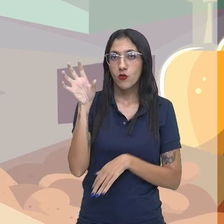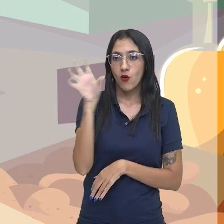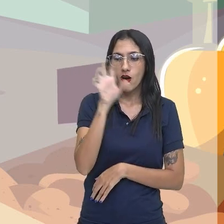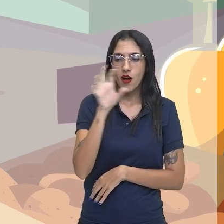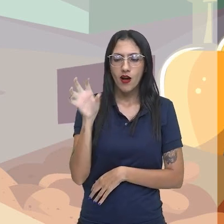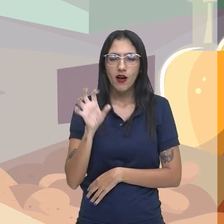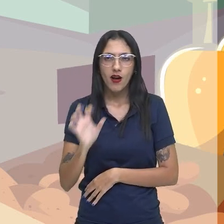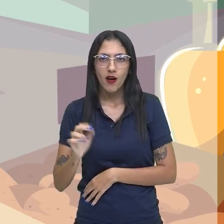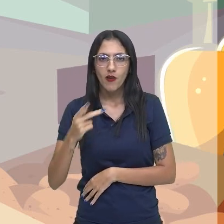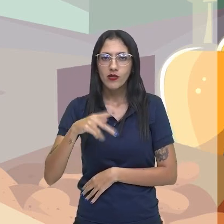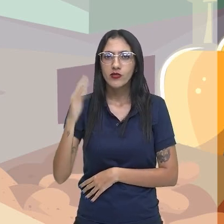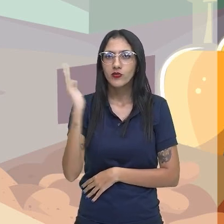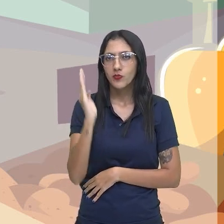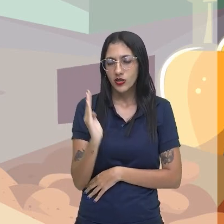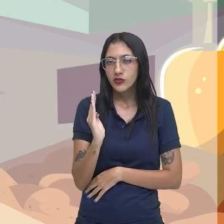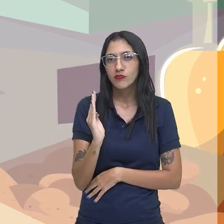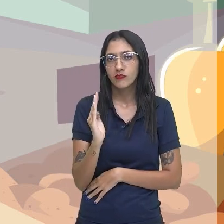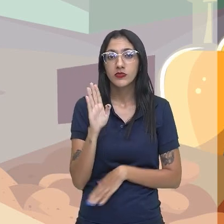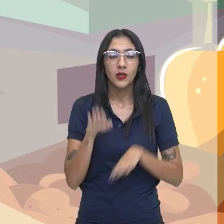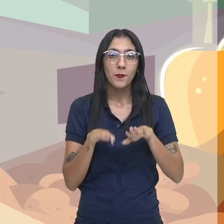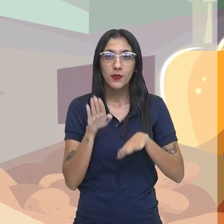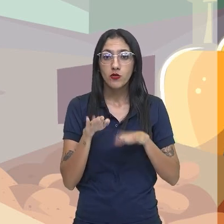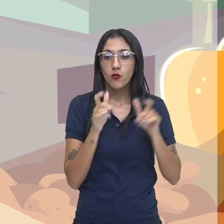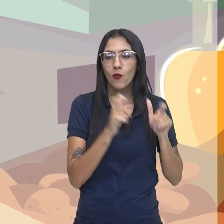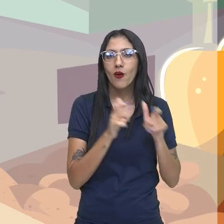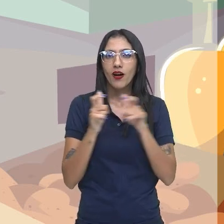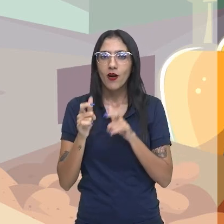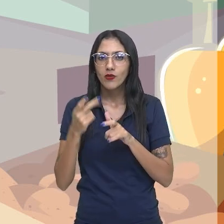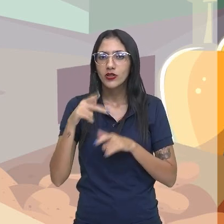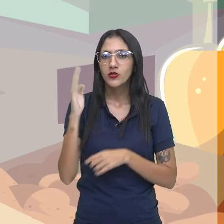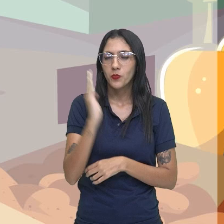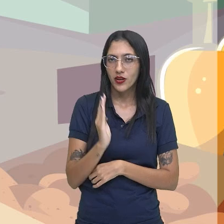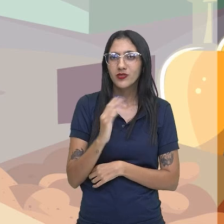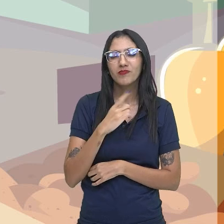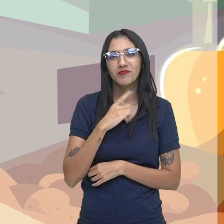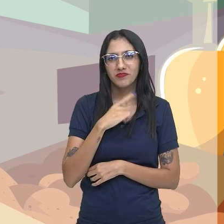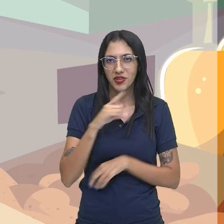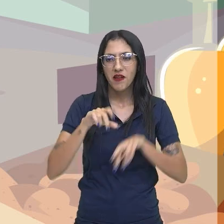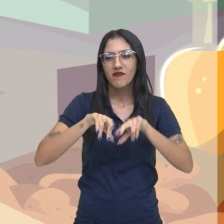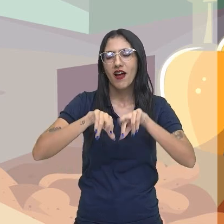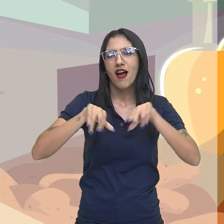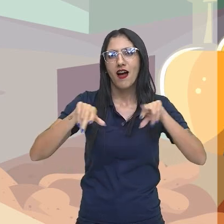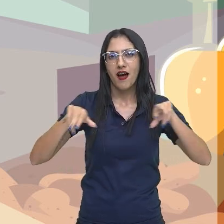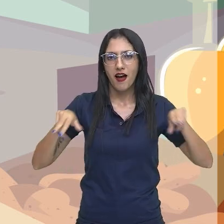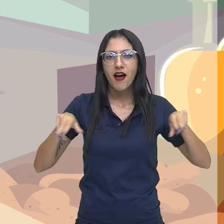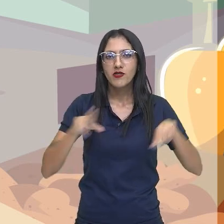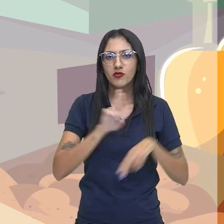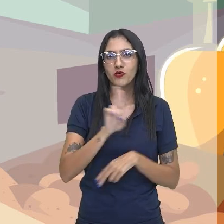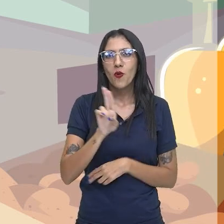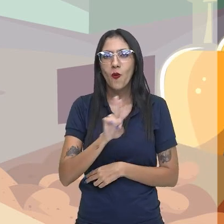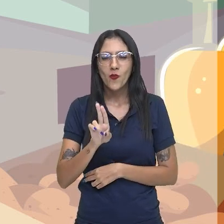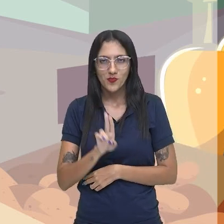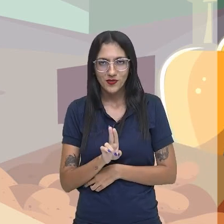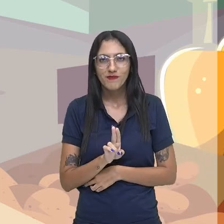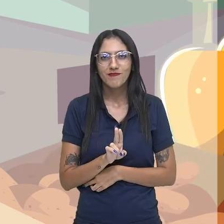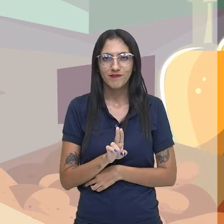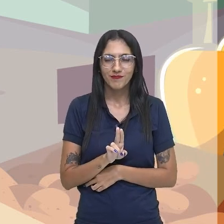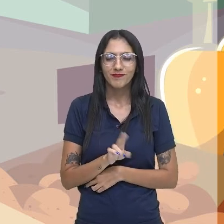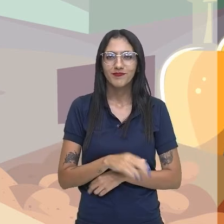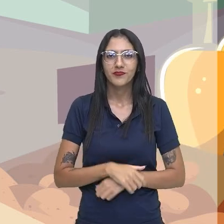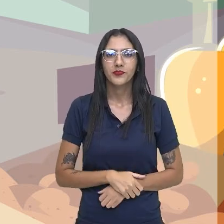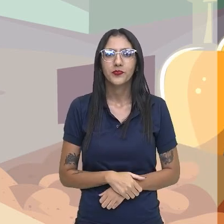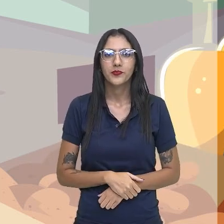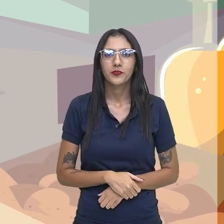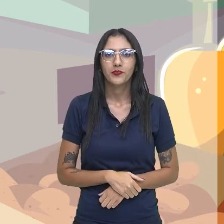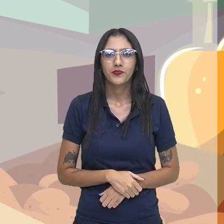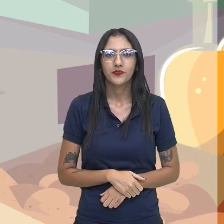por isso que é regional, variação regional, porque ela sofre essa variação entre as regiões. Aí